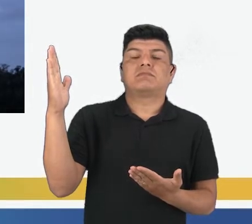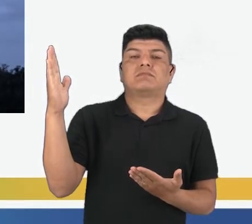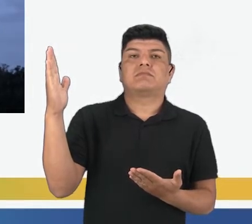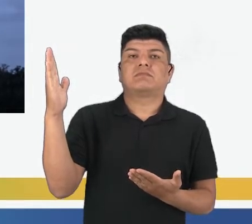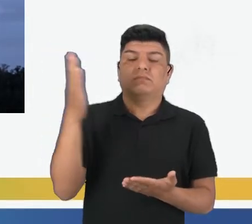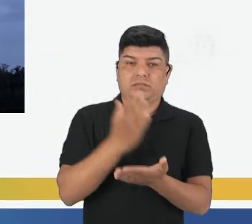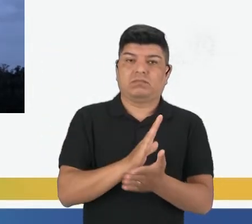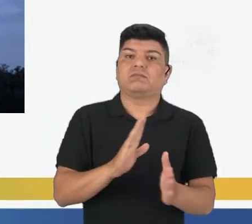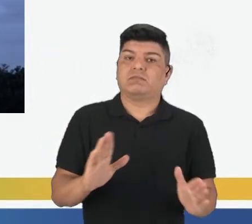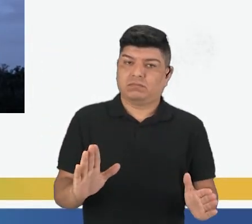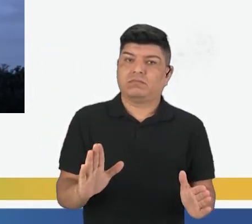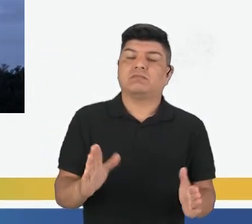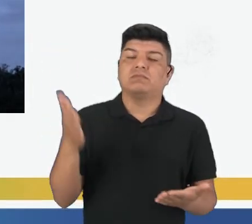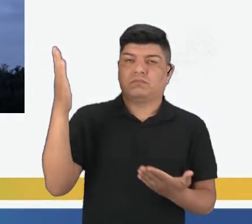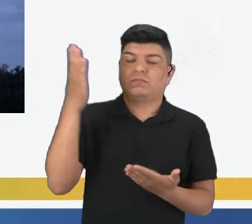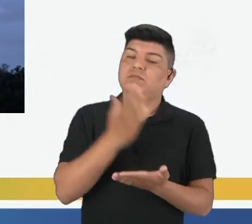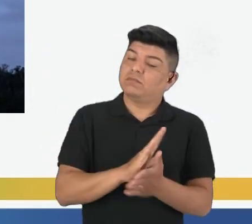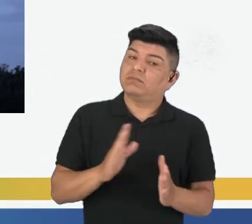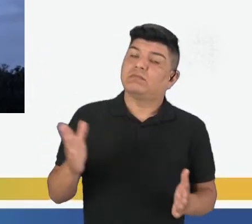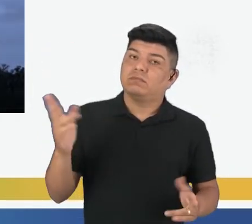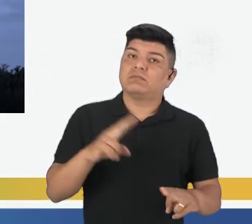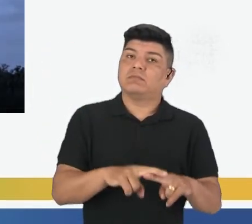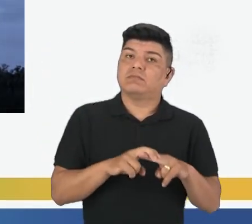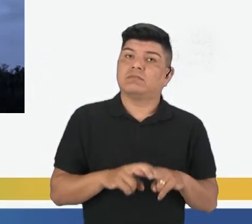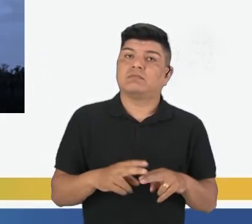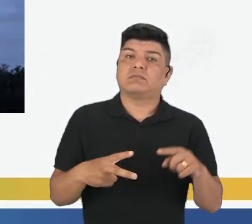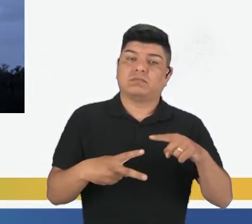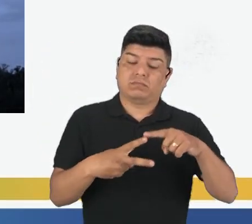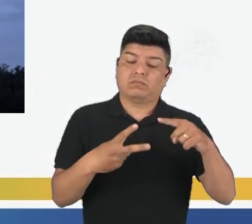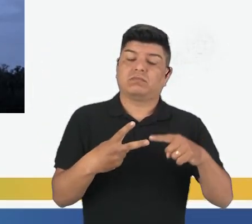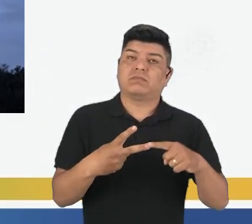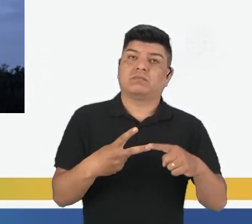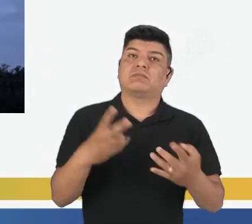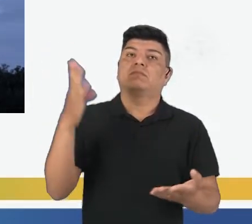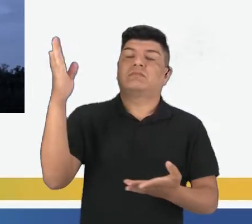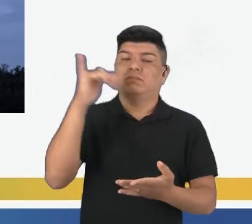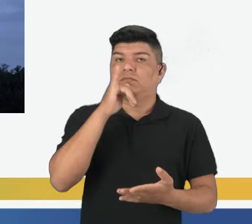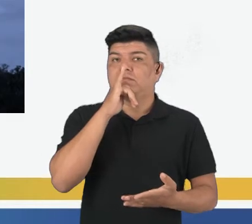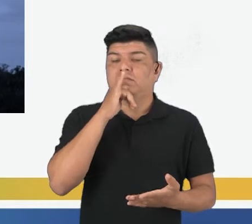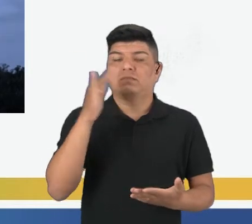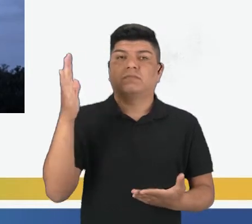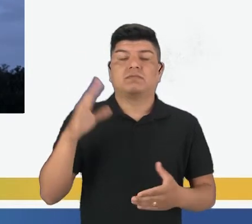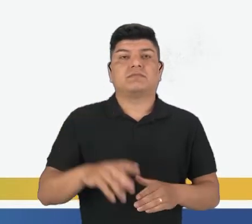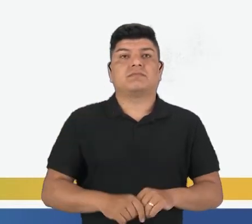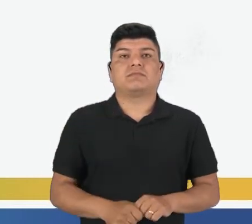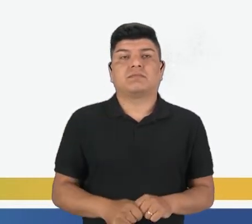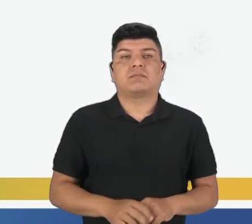ela se esgota, né? Ela se acaba. Então, nós temos dois tipos aí de exemplos.